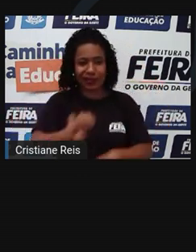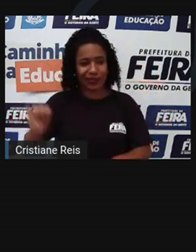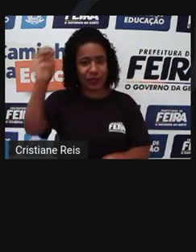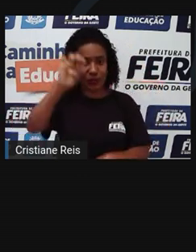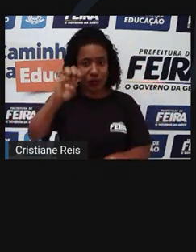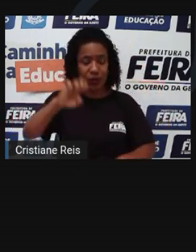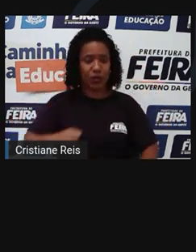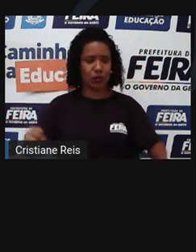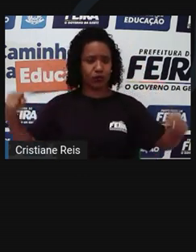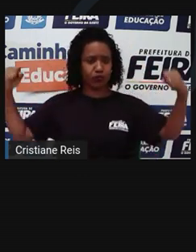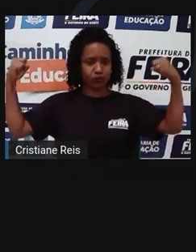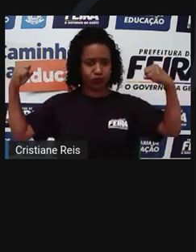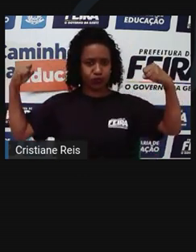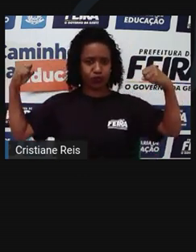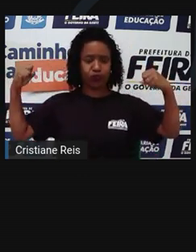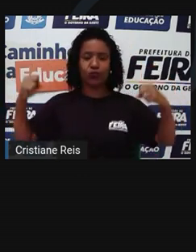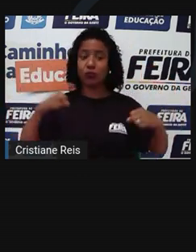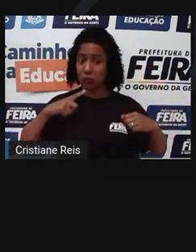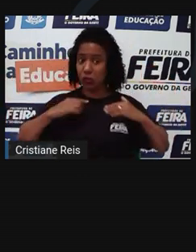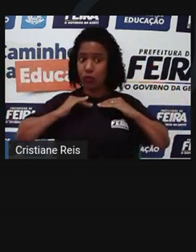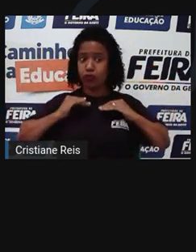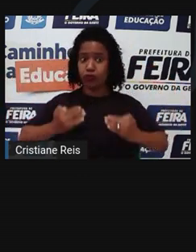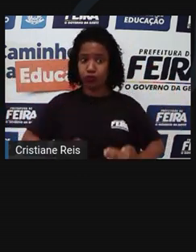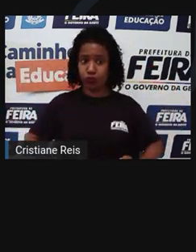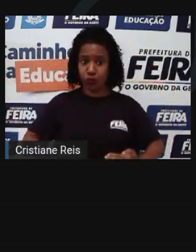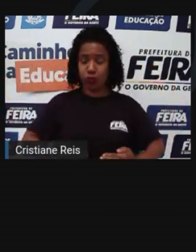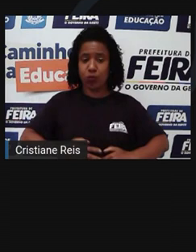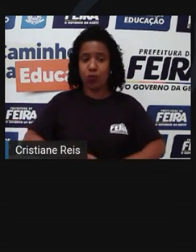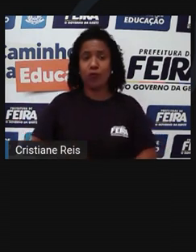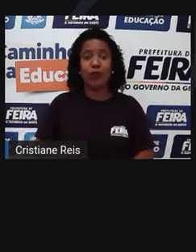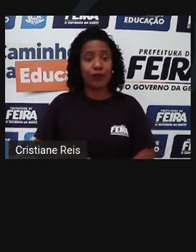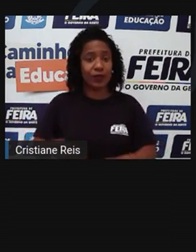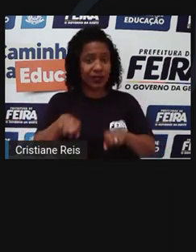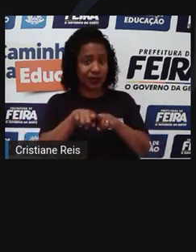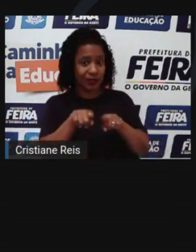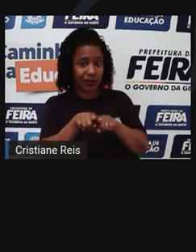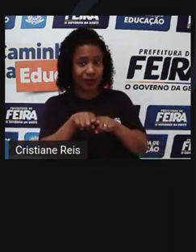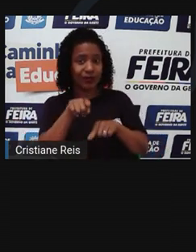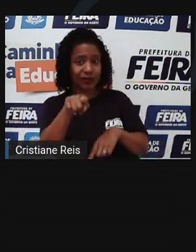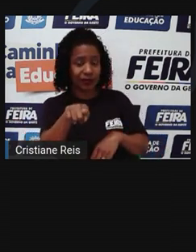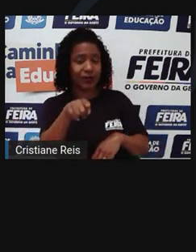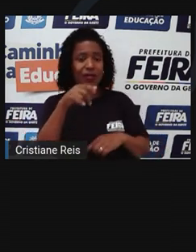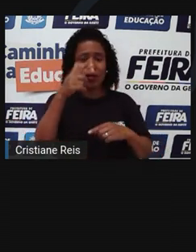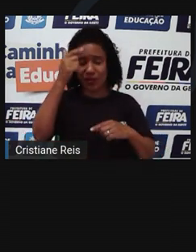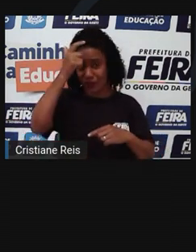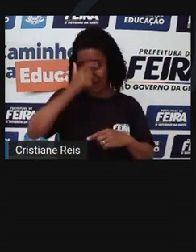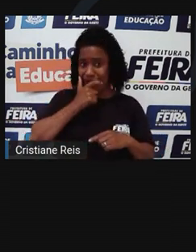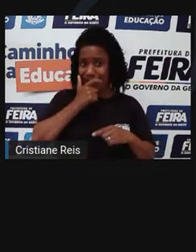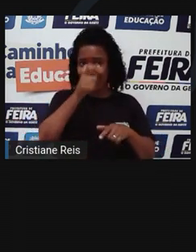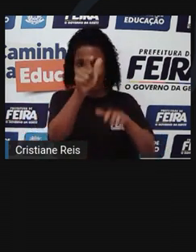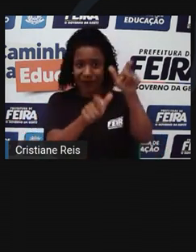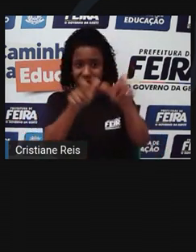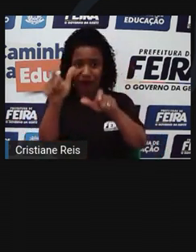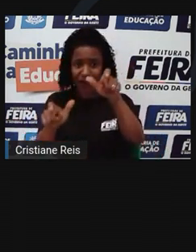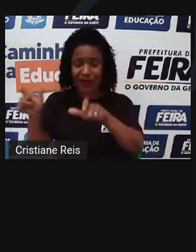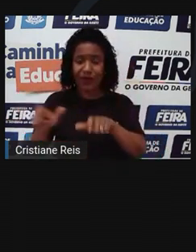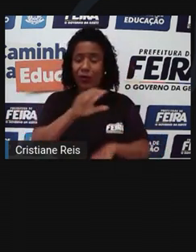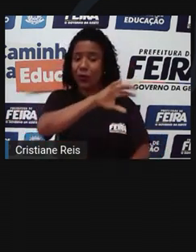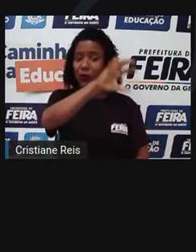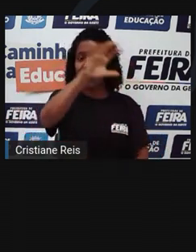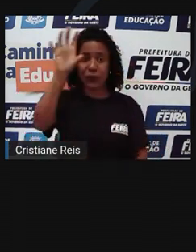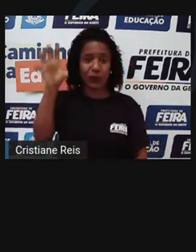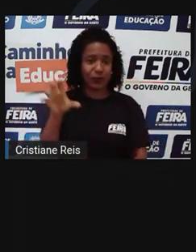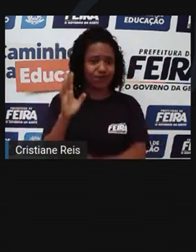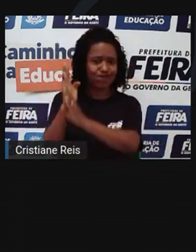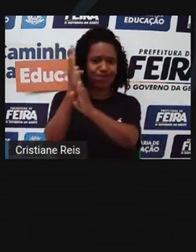robustos e musculosos do que nós, seus irmãos mais novos. E ainda existiram espécies como Homo ergaster, Homo rudolfensis e por aí vai. Em 2010,